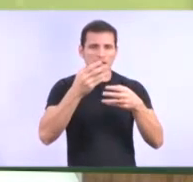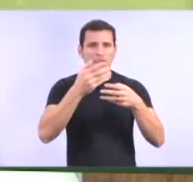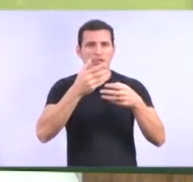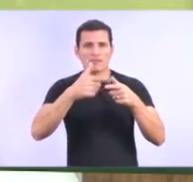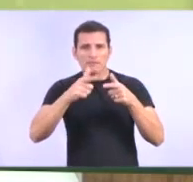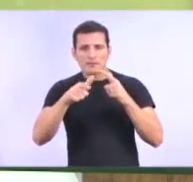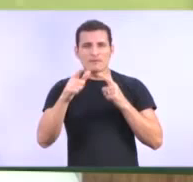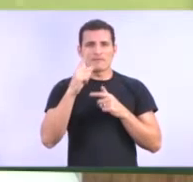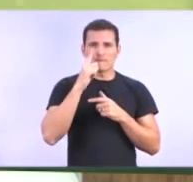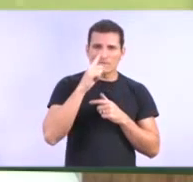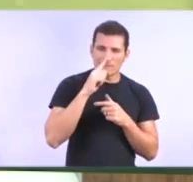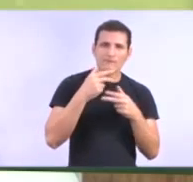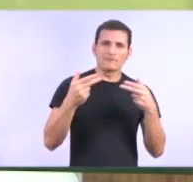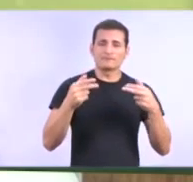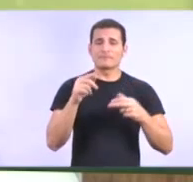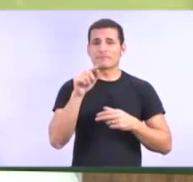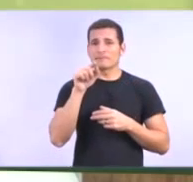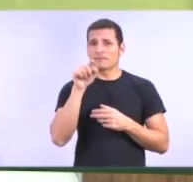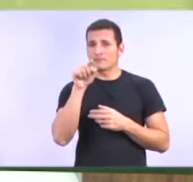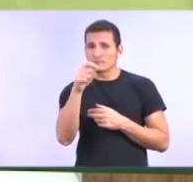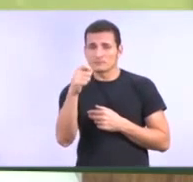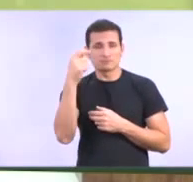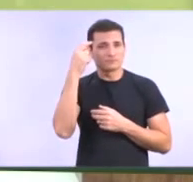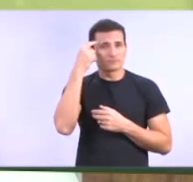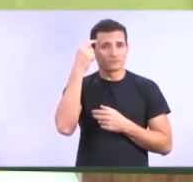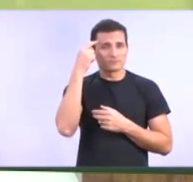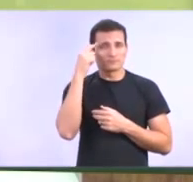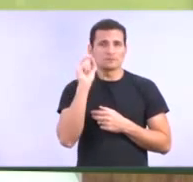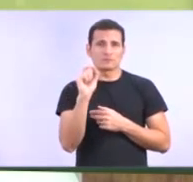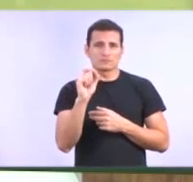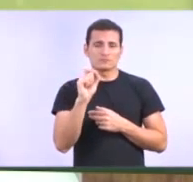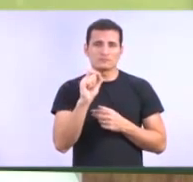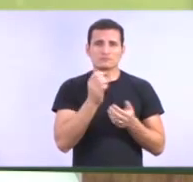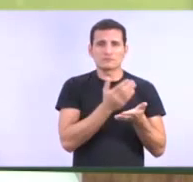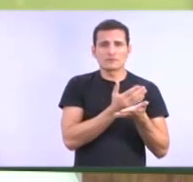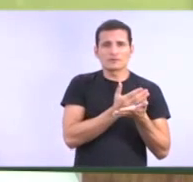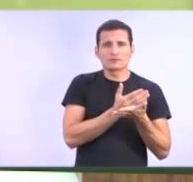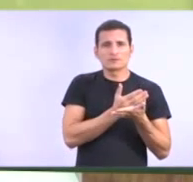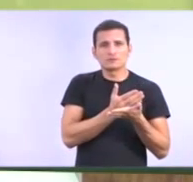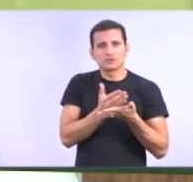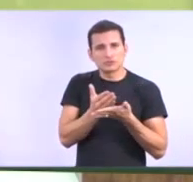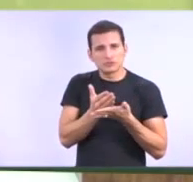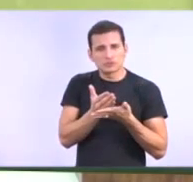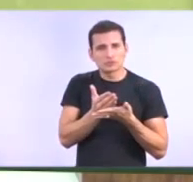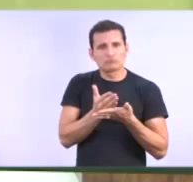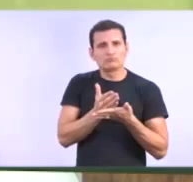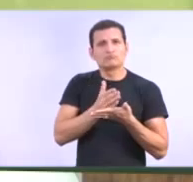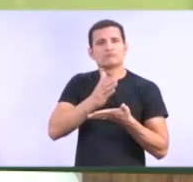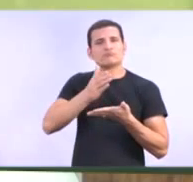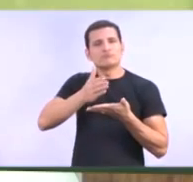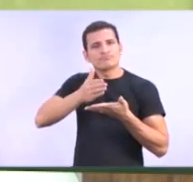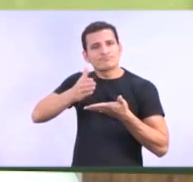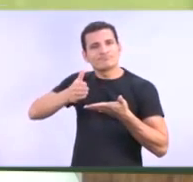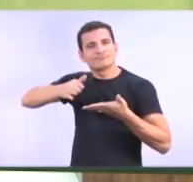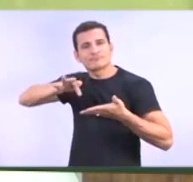você tem que ter sempre a ideia de que tudo é feito em torno do início e fim, ou seja, eu quero que o serviço